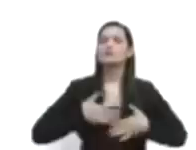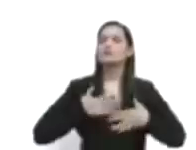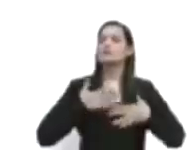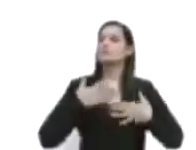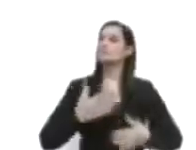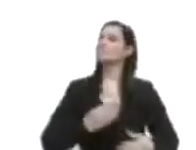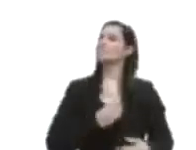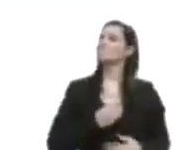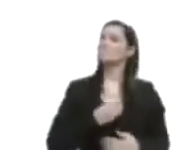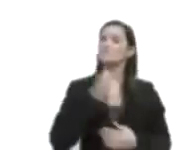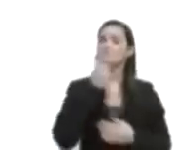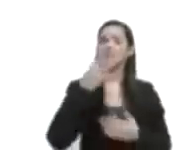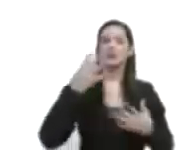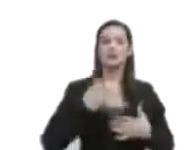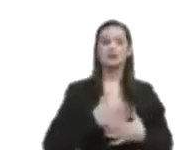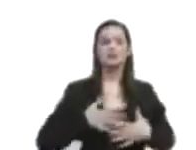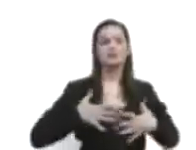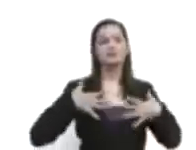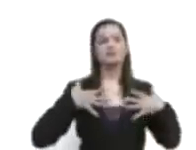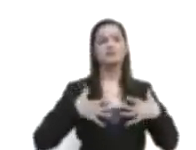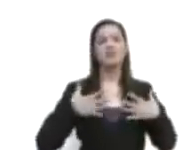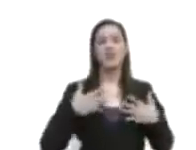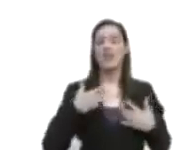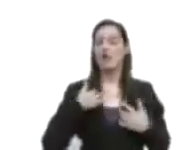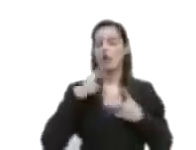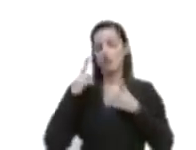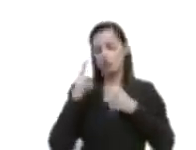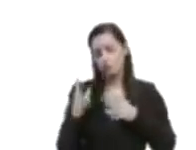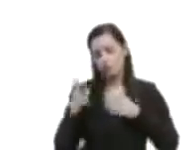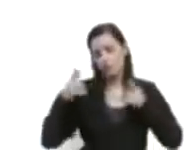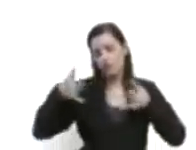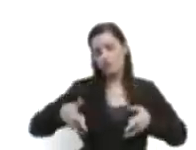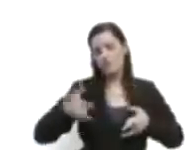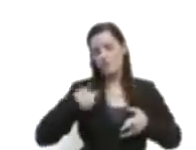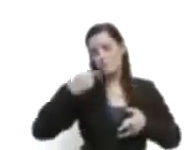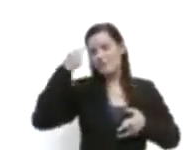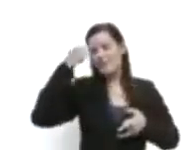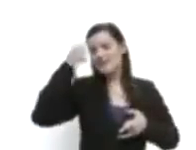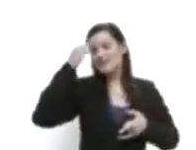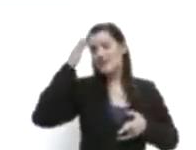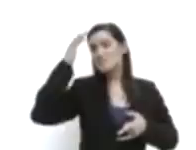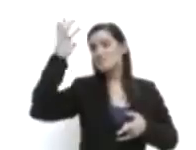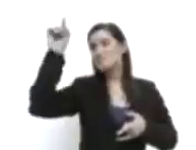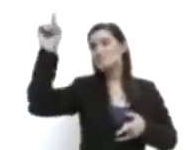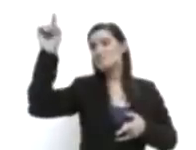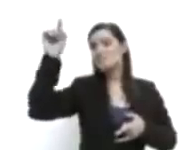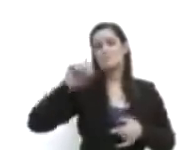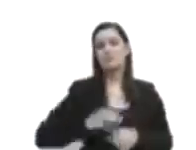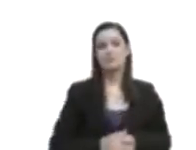lábios, quando me lembrar de Ti na minha cama, e meditar em Ti nas vigílias da noite.